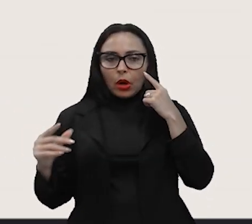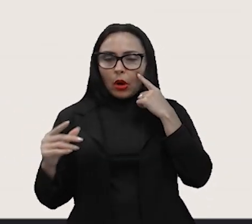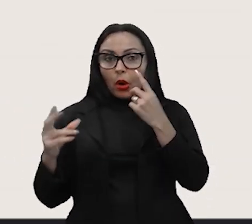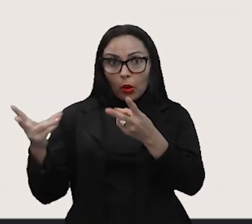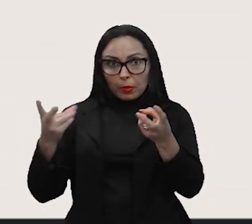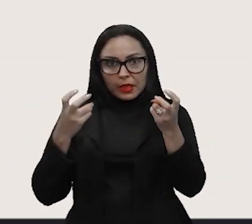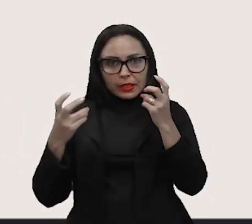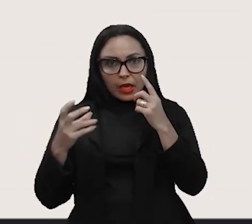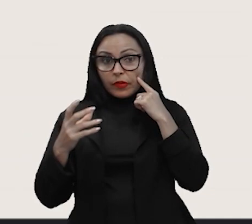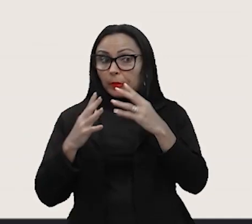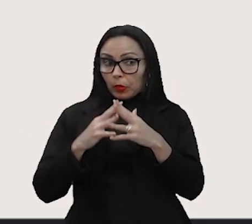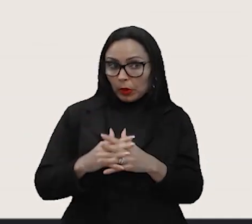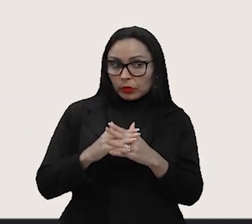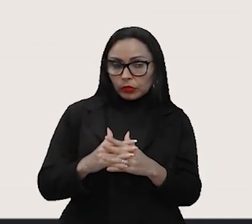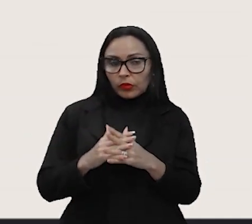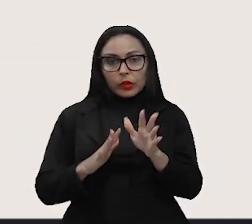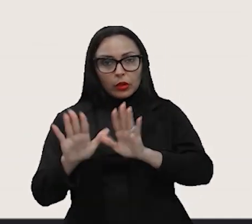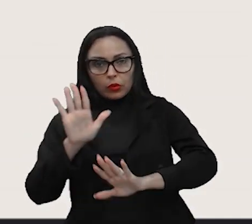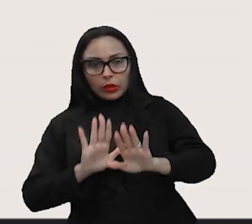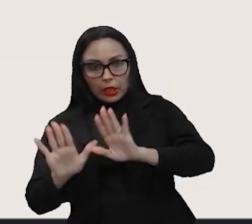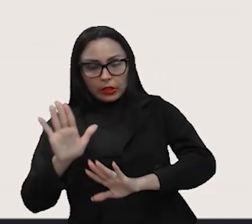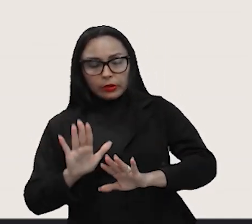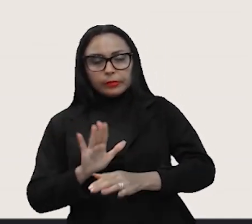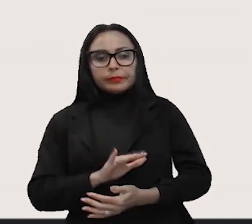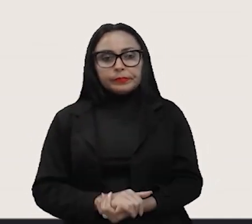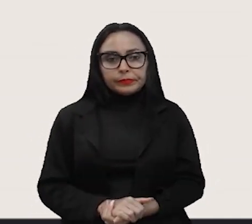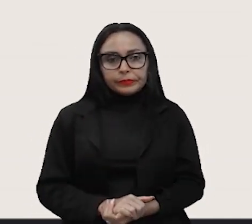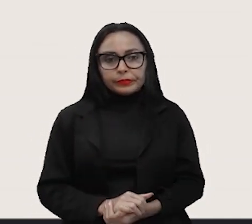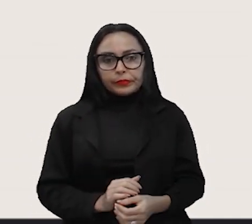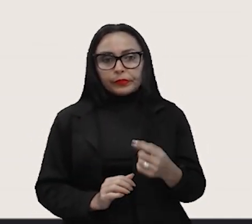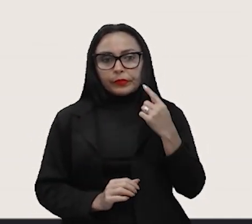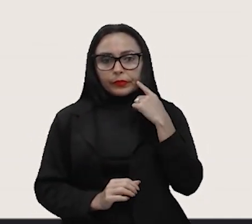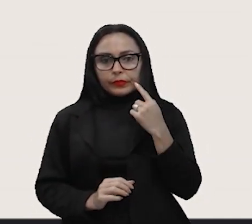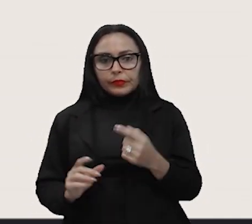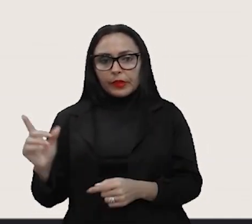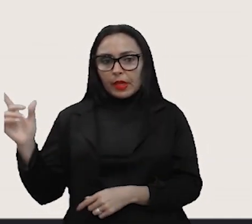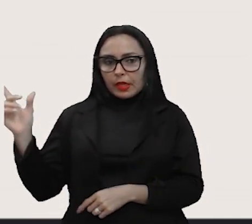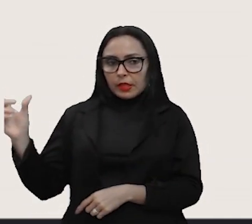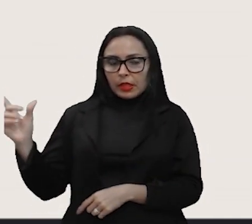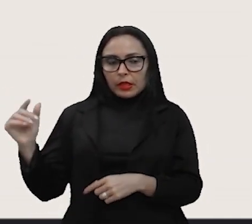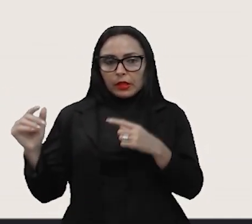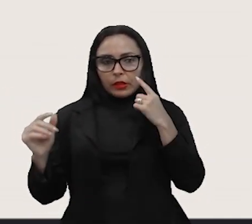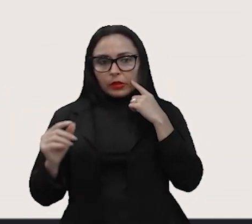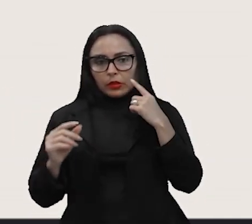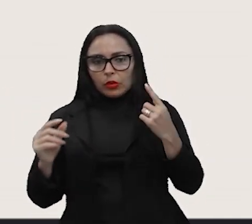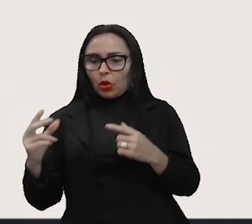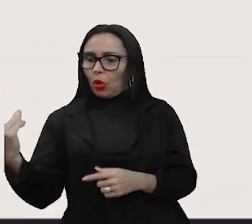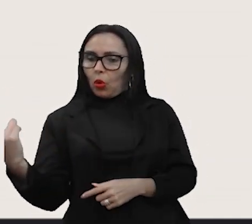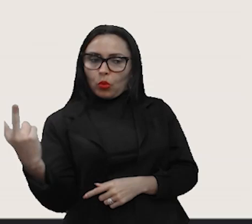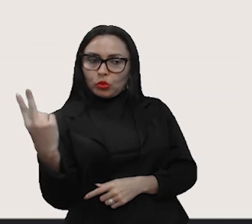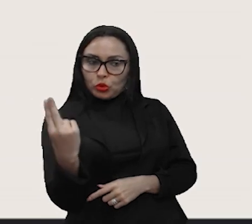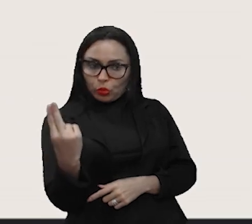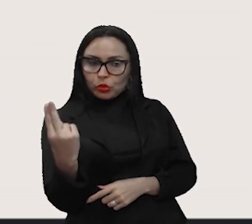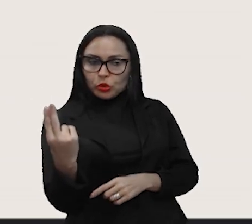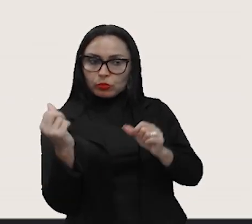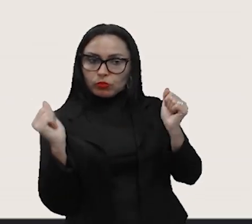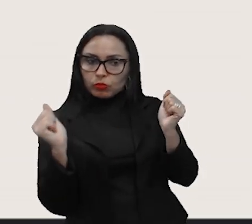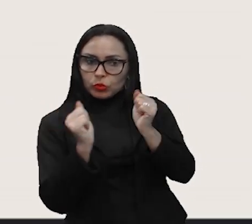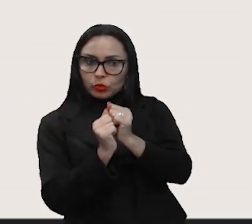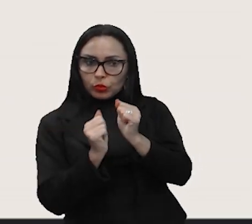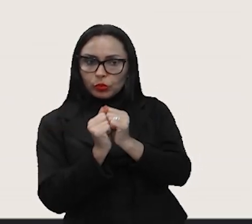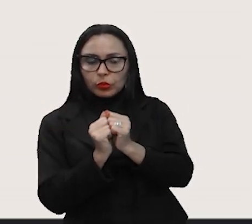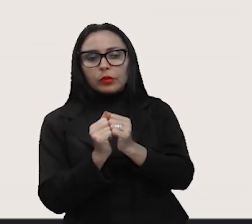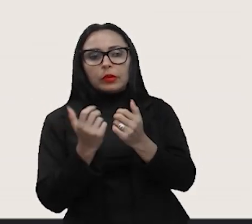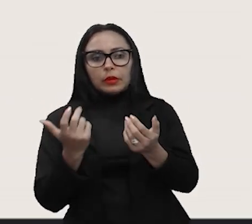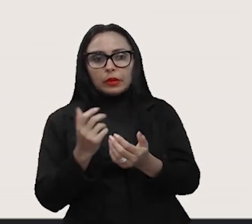confunde, tá? A calcitonina da tireoide com o paratormônio da paratireoide, que